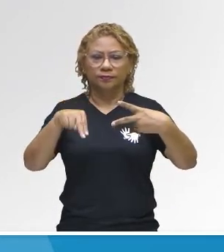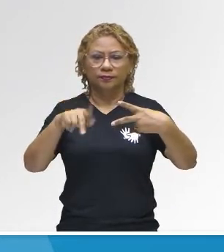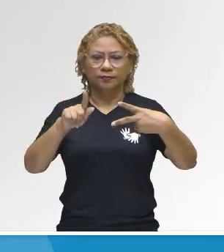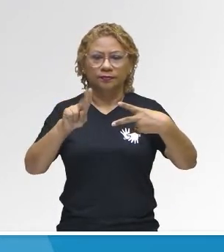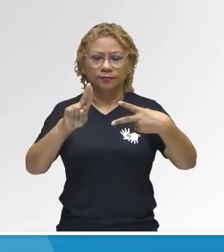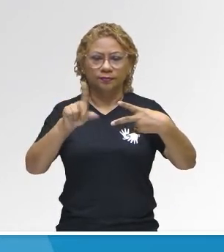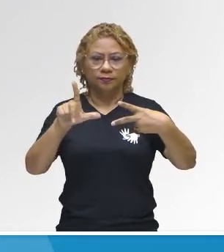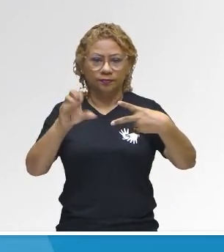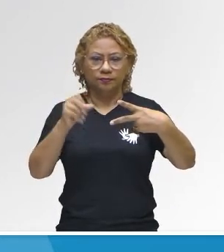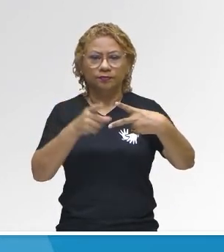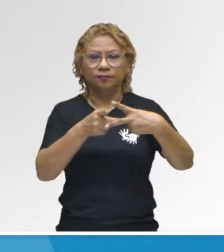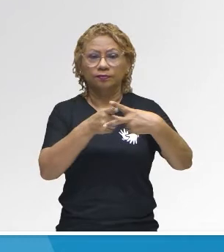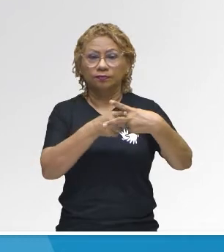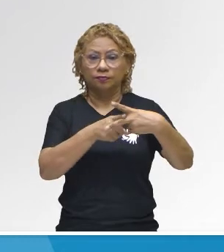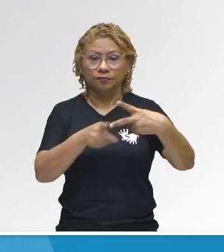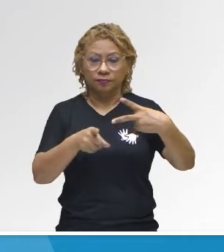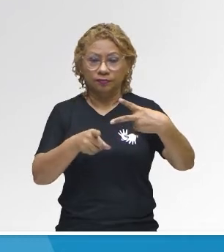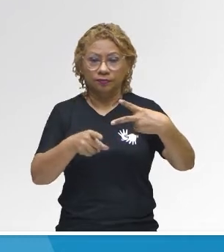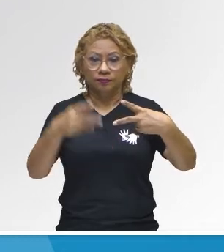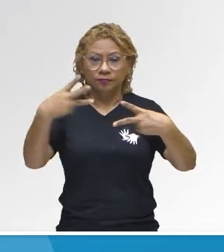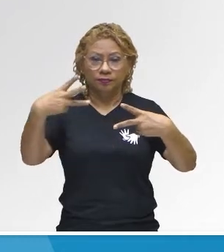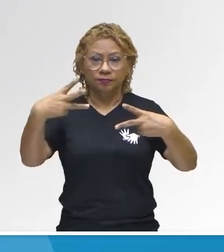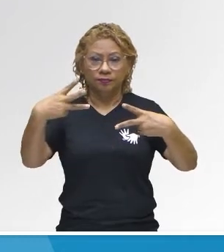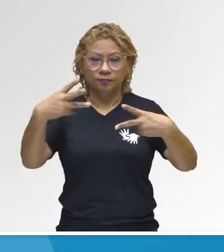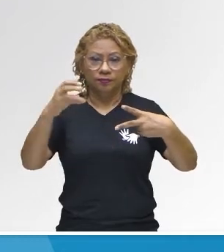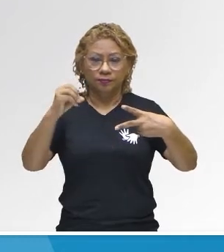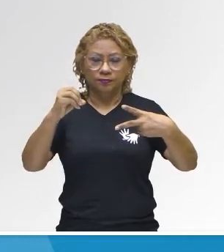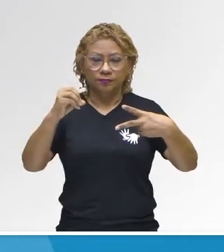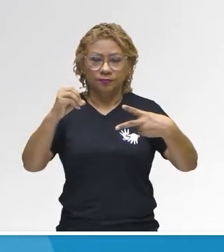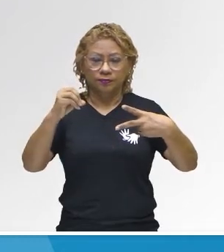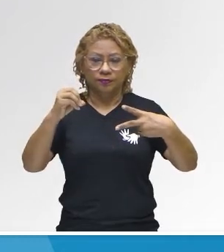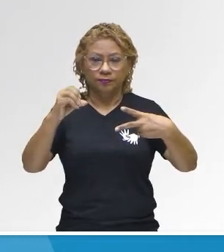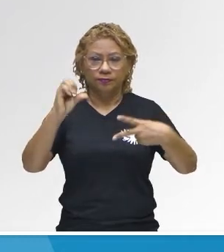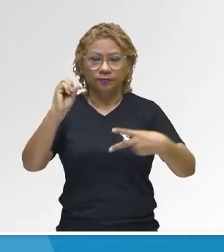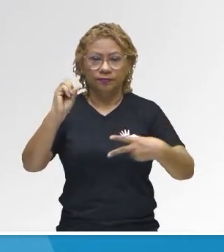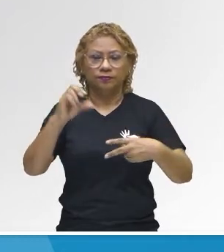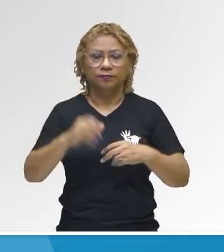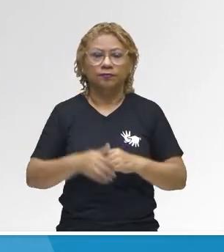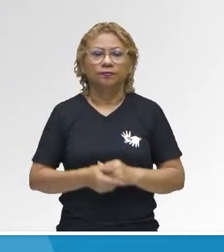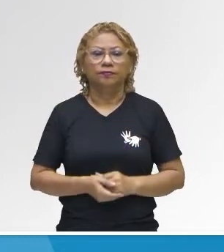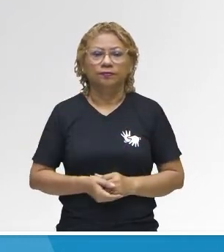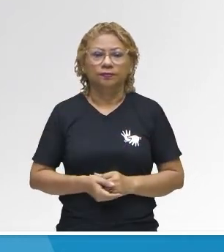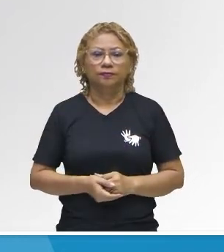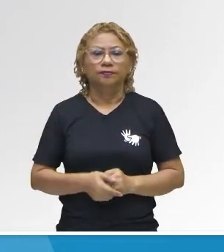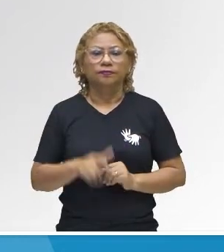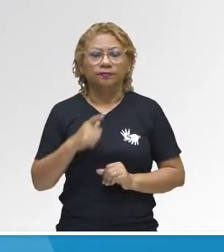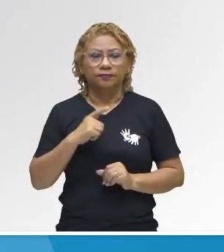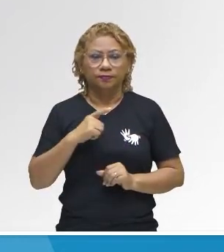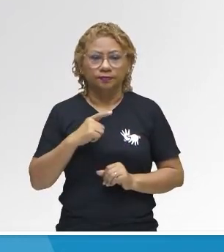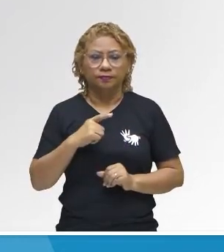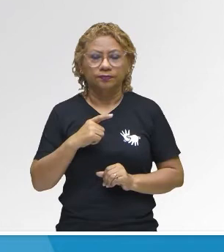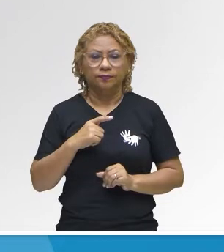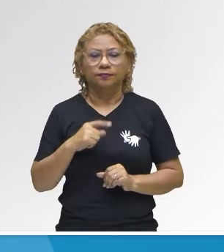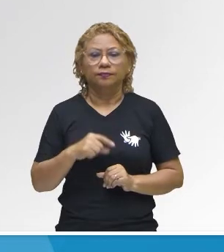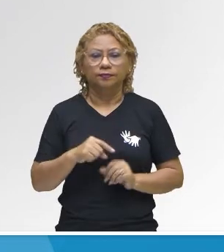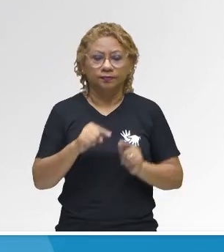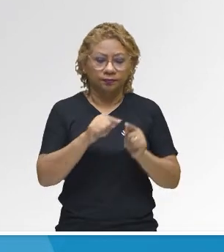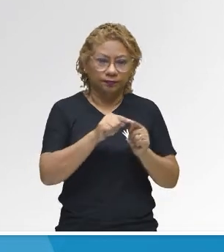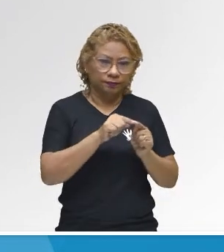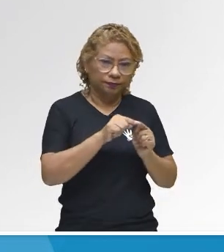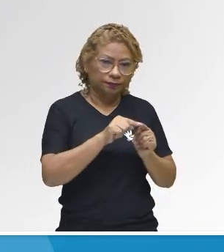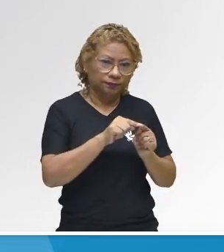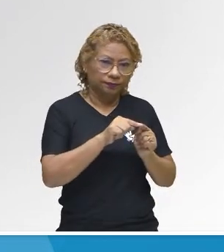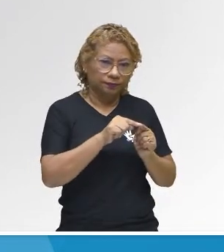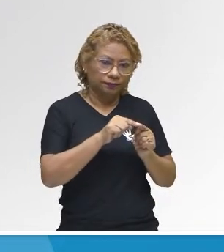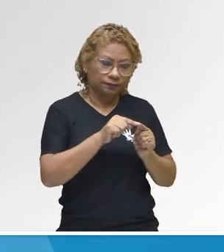graus. O que que nós temos? A reta, ela segue